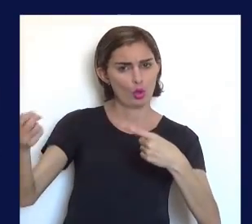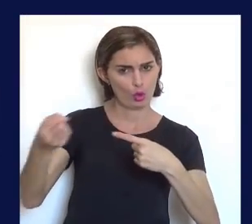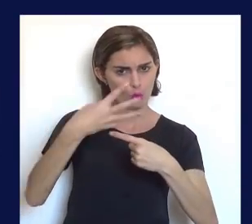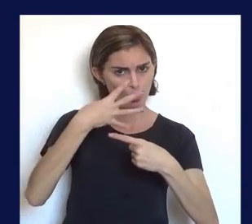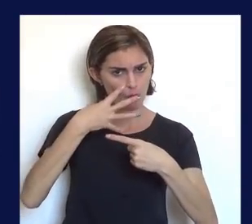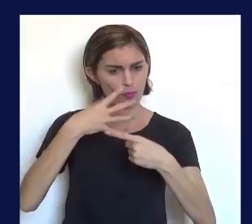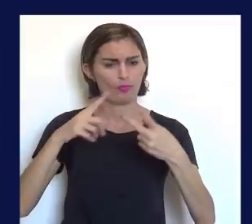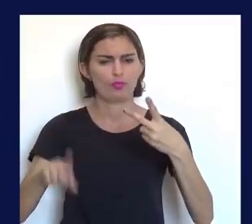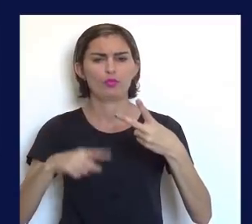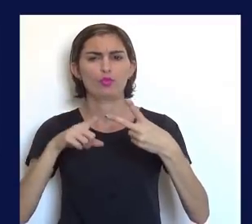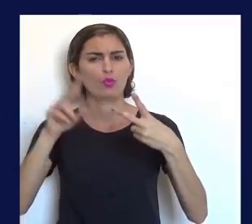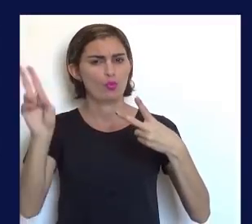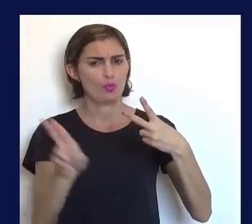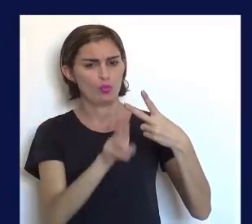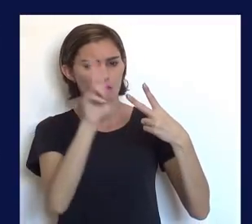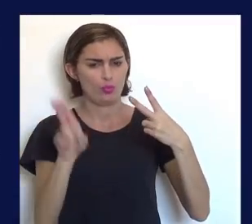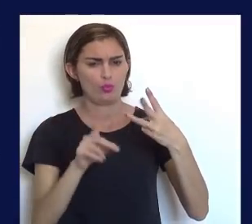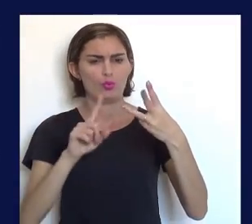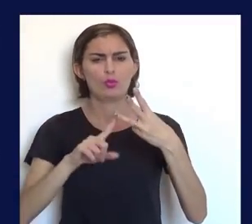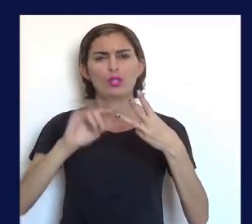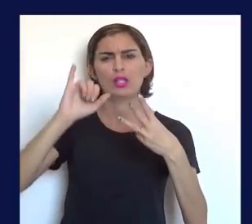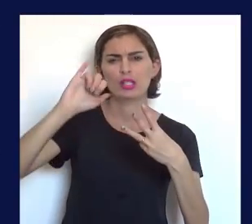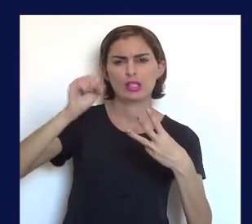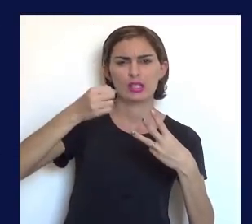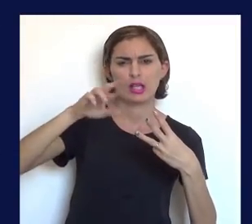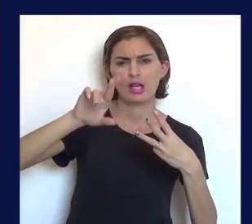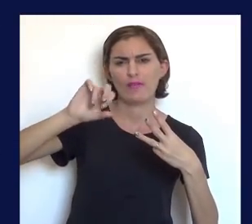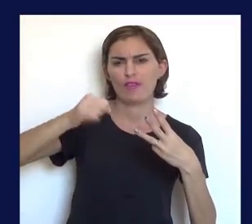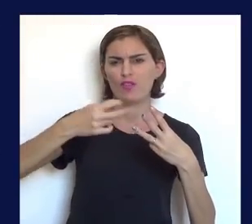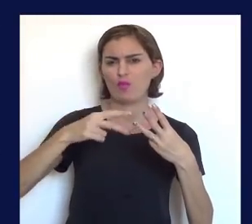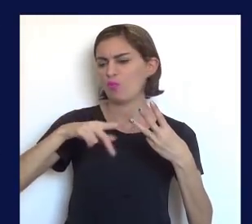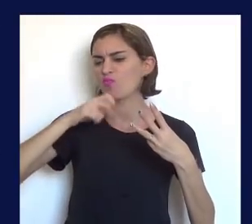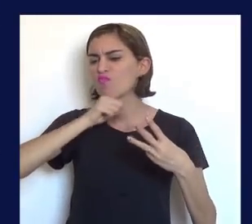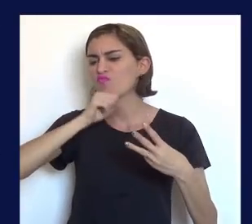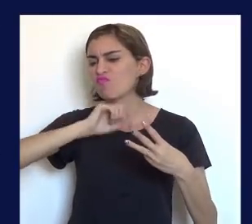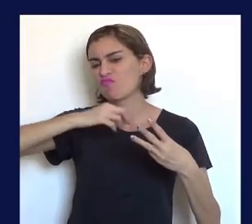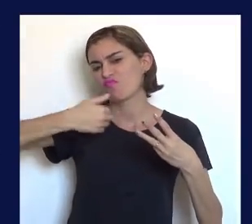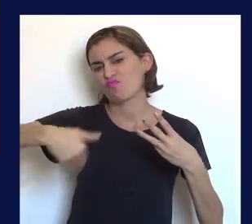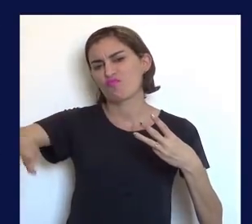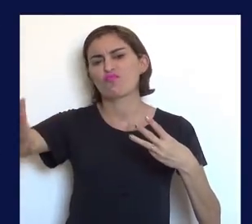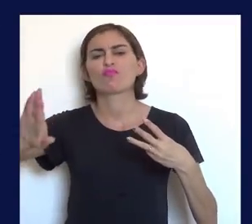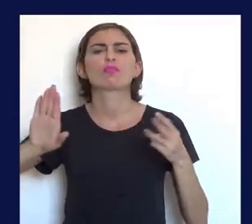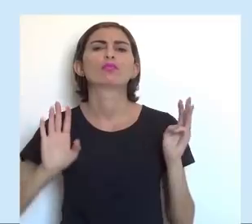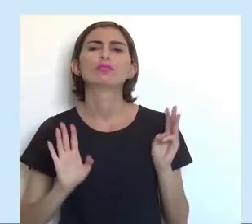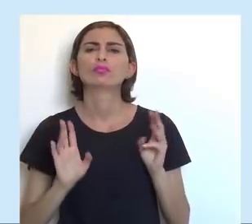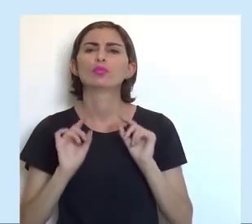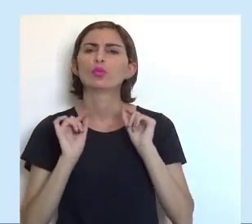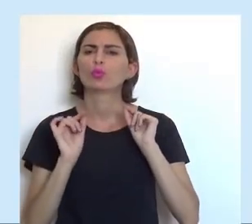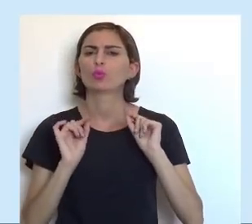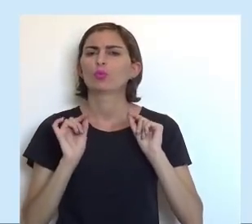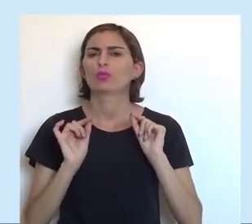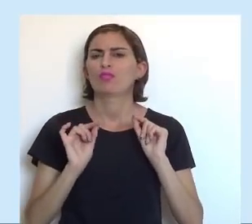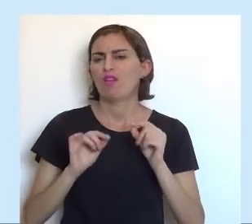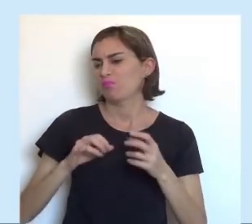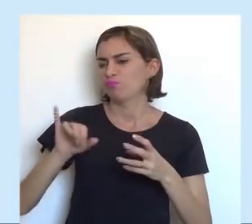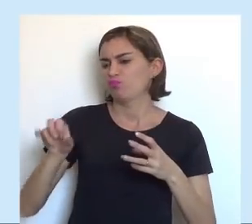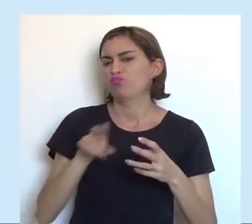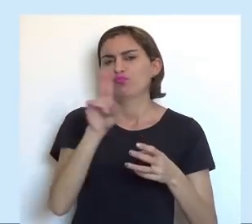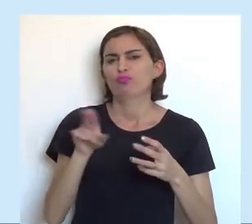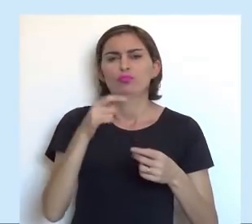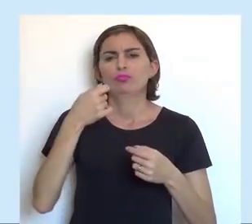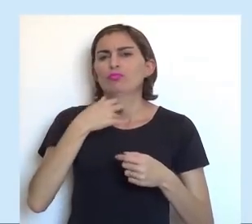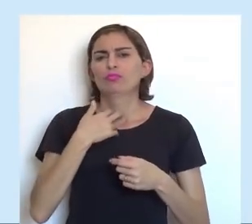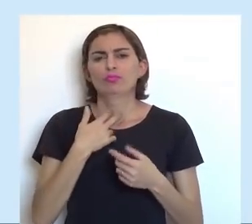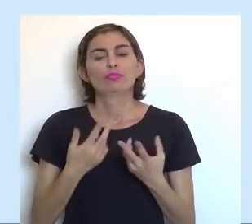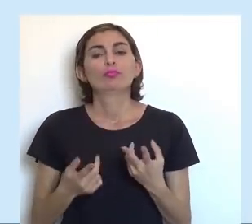pneu novo, o pneu usado e o pneu inservível. Uma nova palavra. O que é um pneu inservível, Flávio?